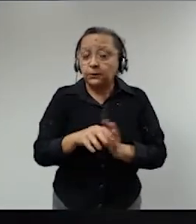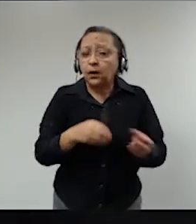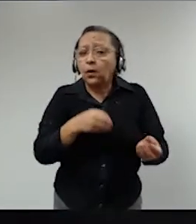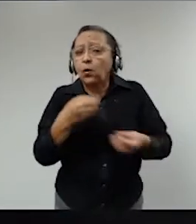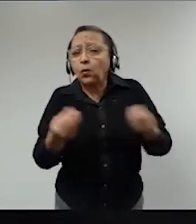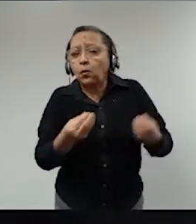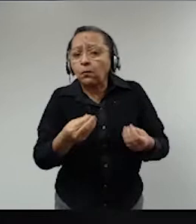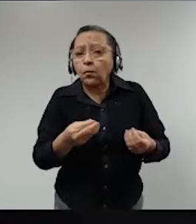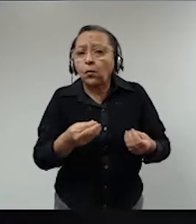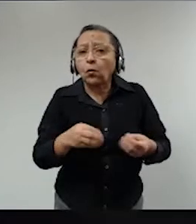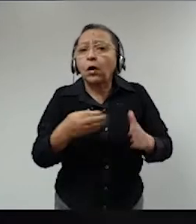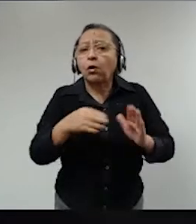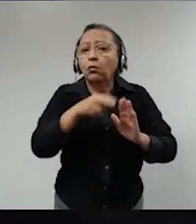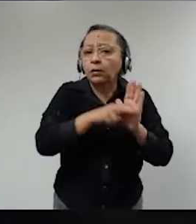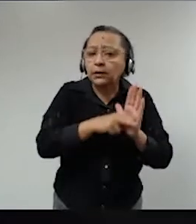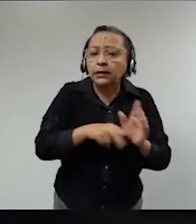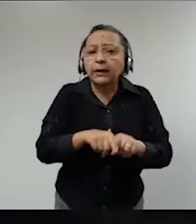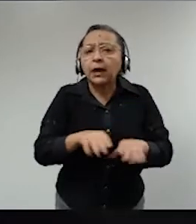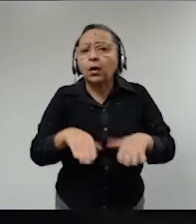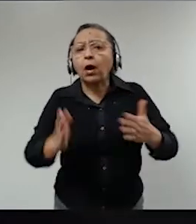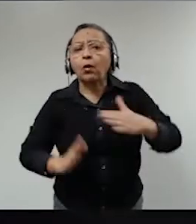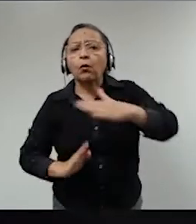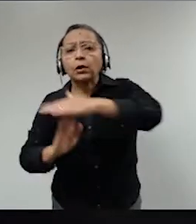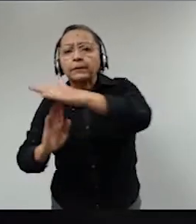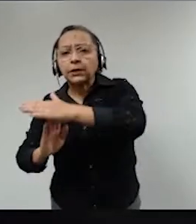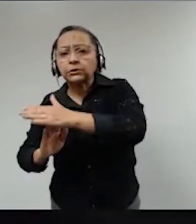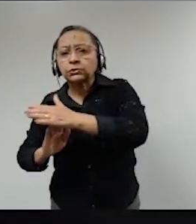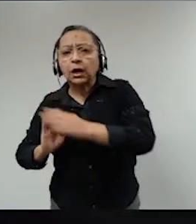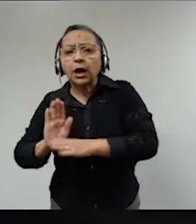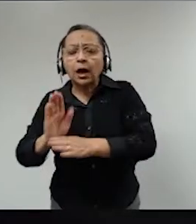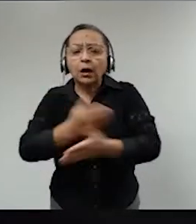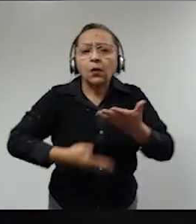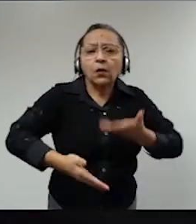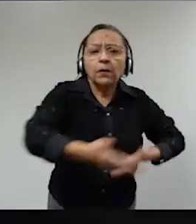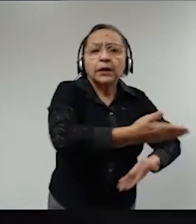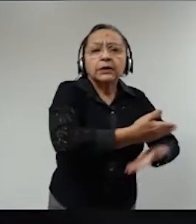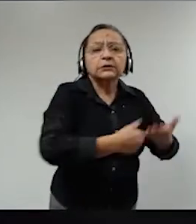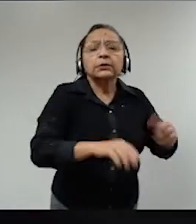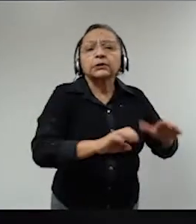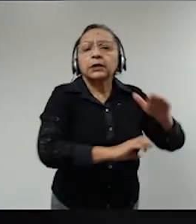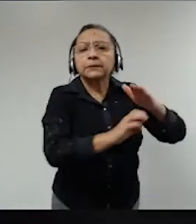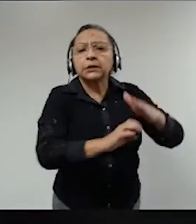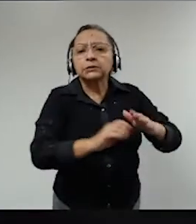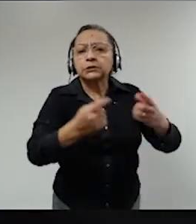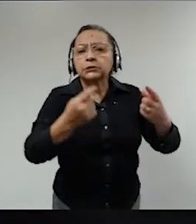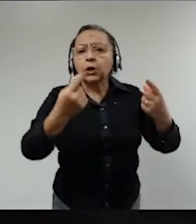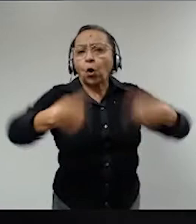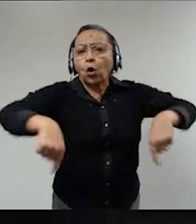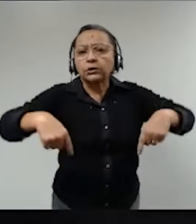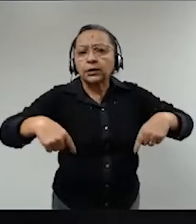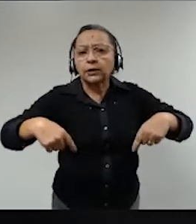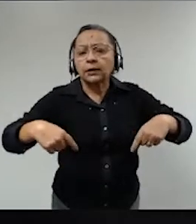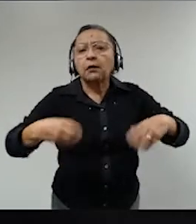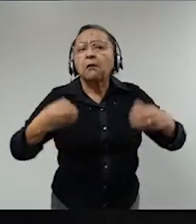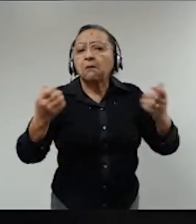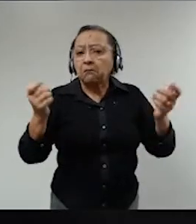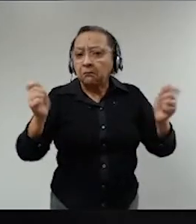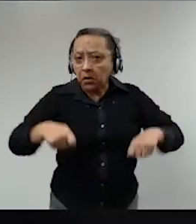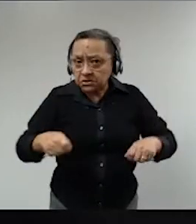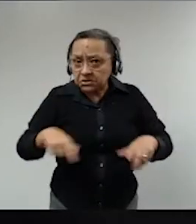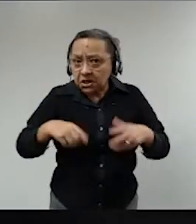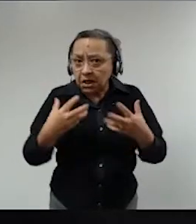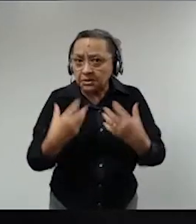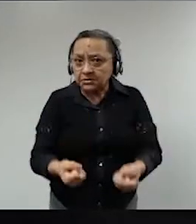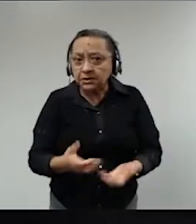limites a colaboração ou cooperação entre agentes econômicos rivais pode ser admitida?